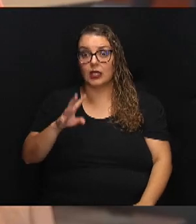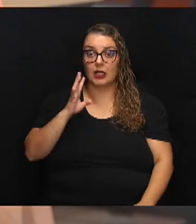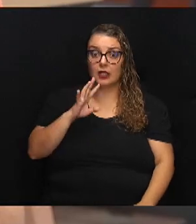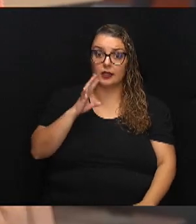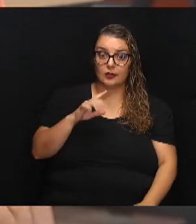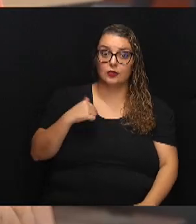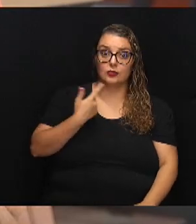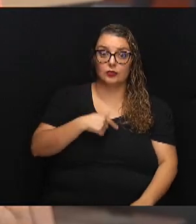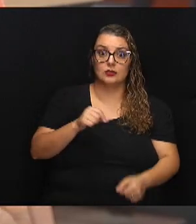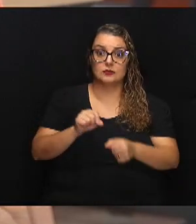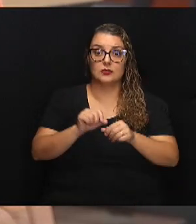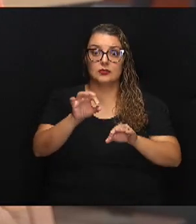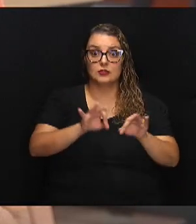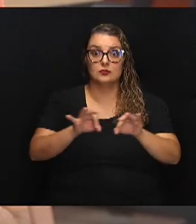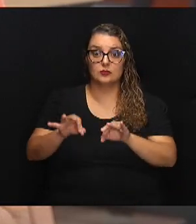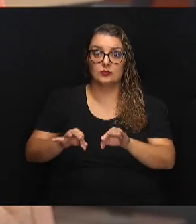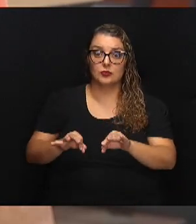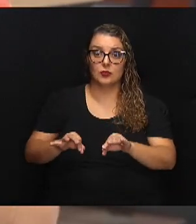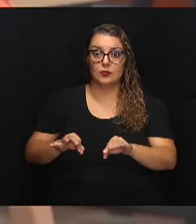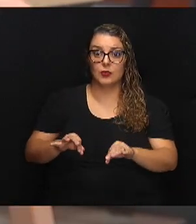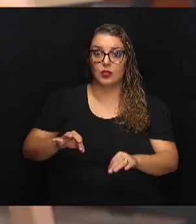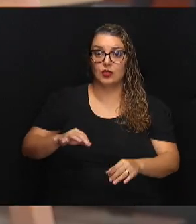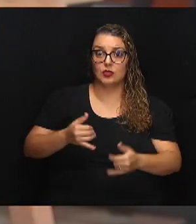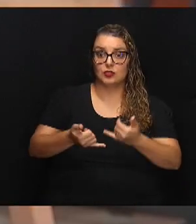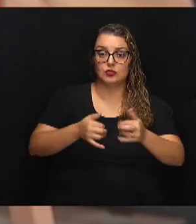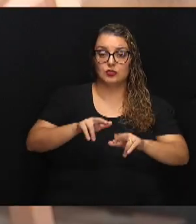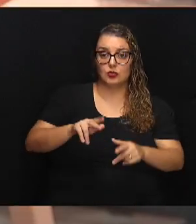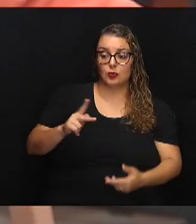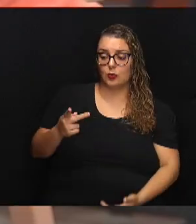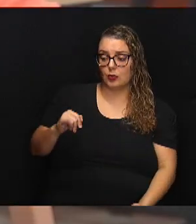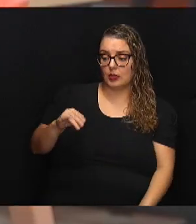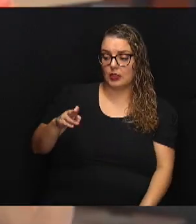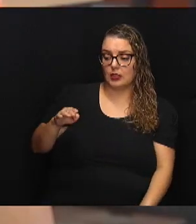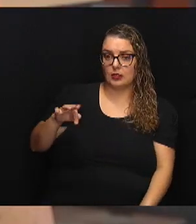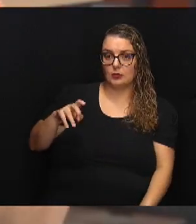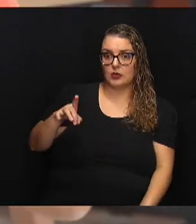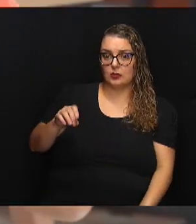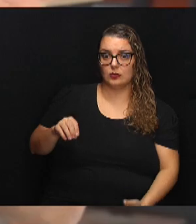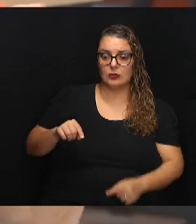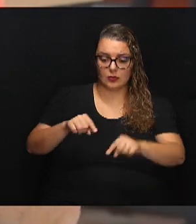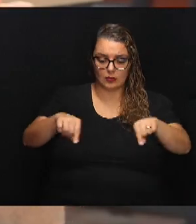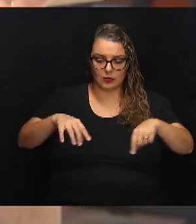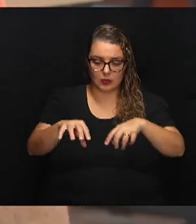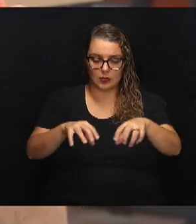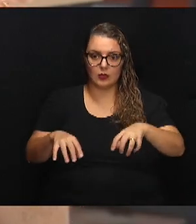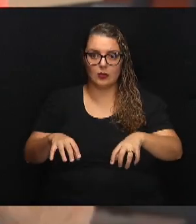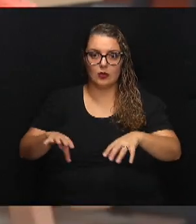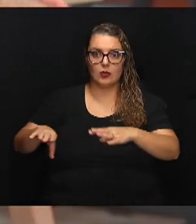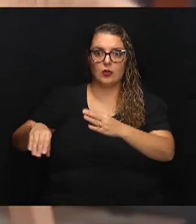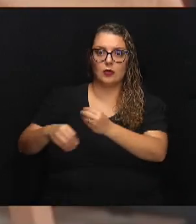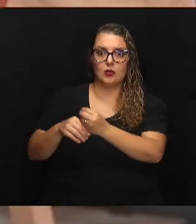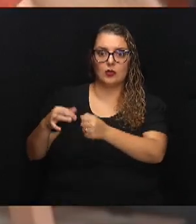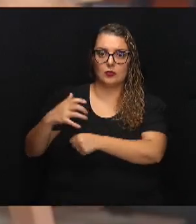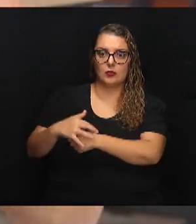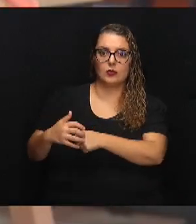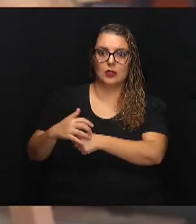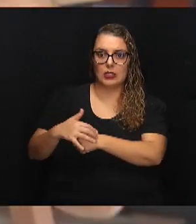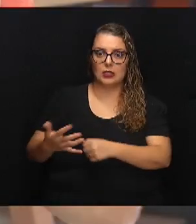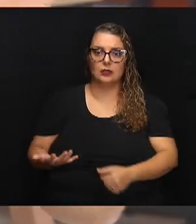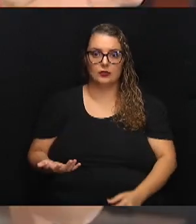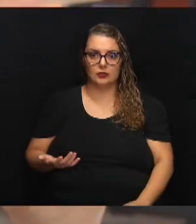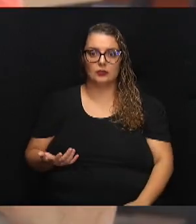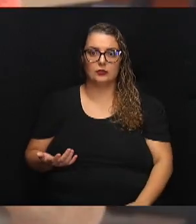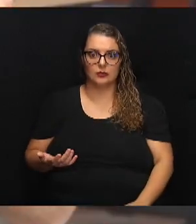gente faz projeto de jogo híbrido, que é uma mistura de jogo de tabuleiro com um complemento digital,